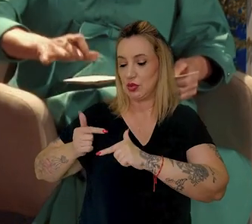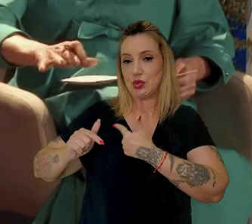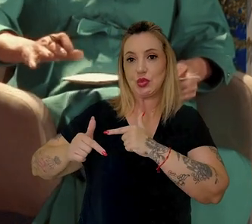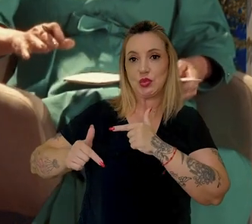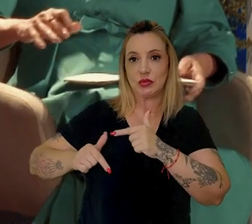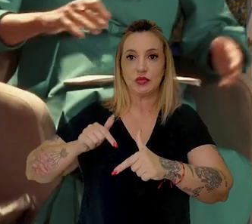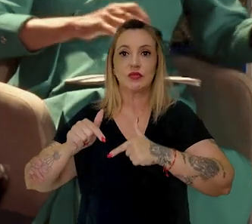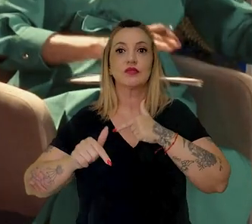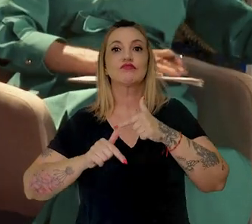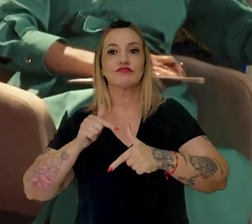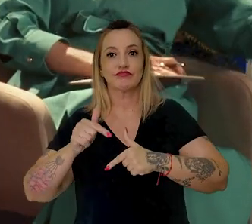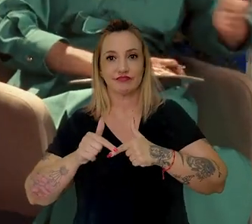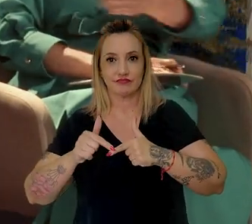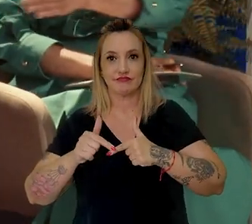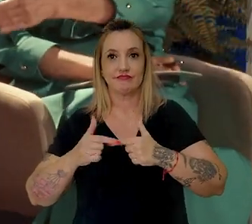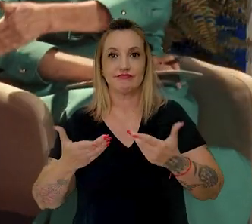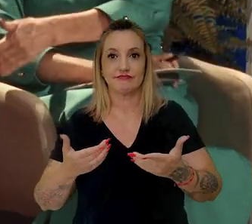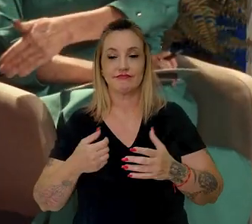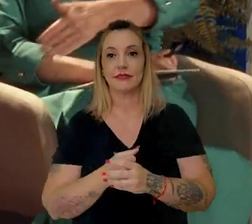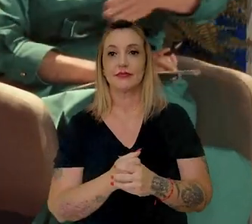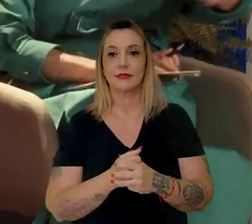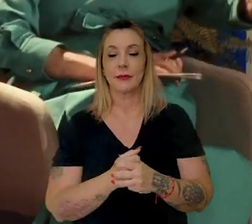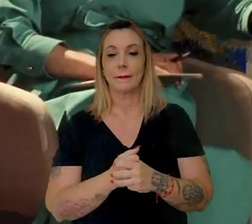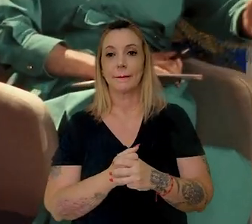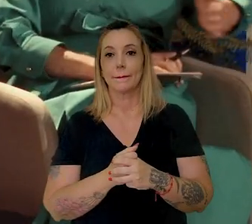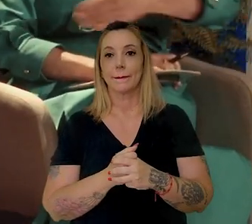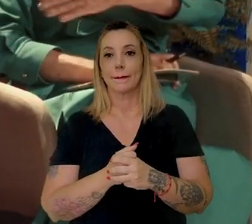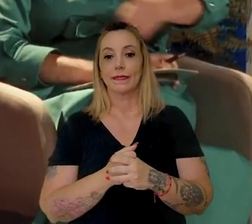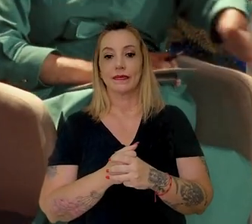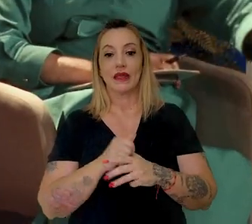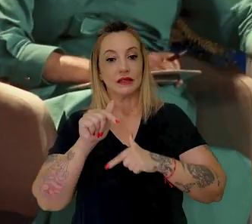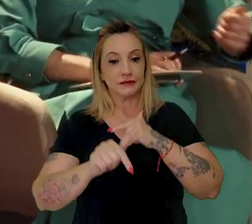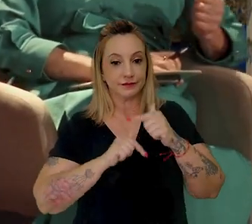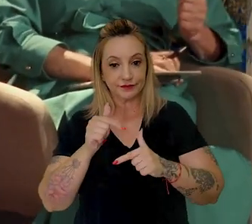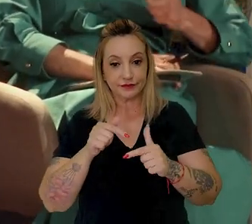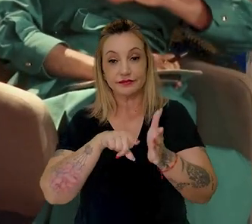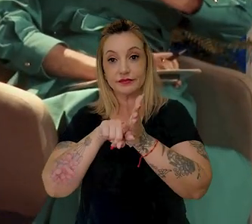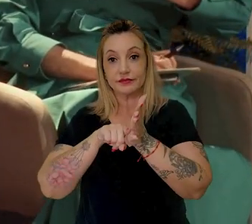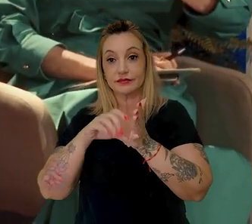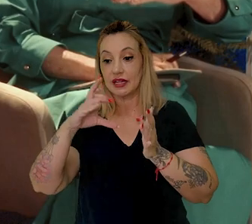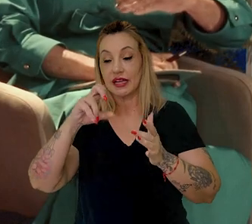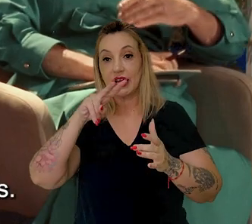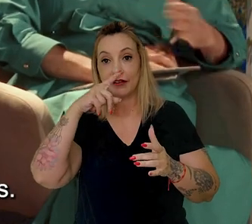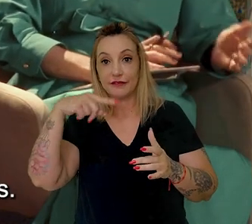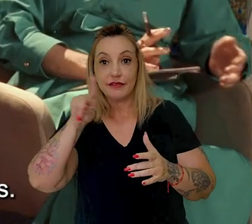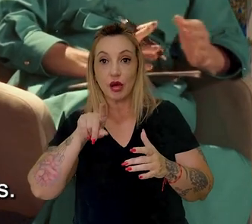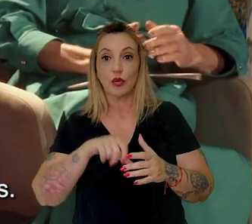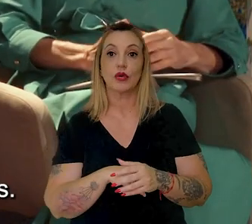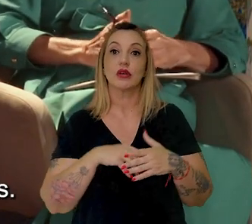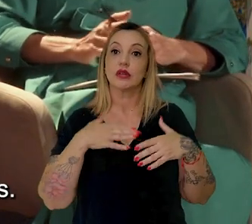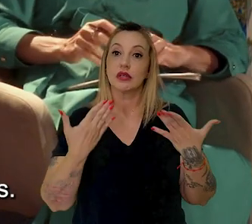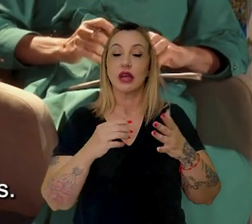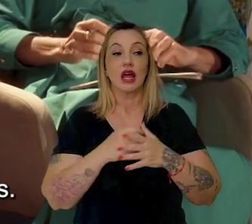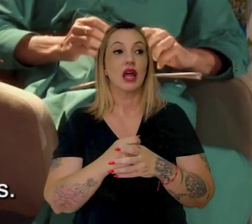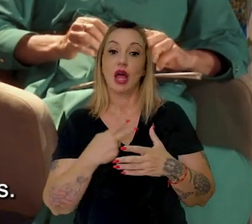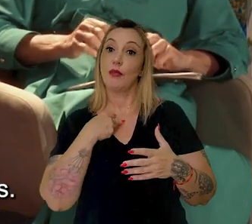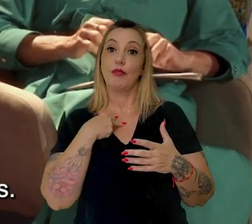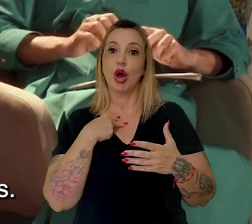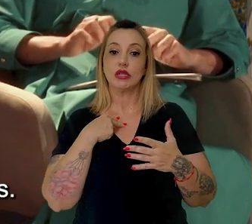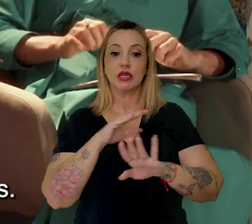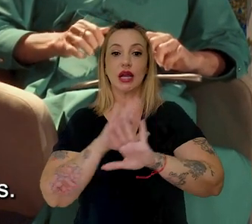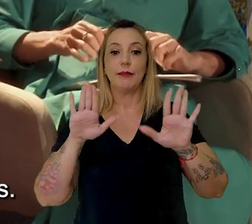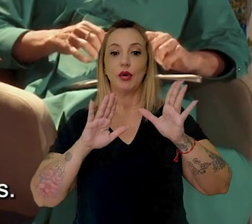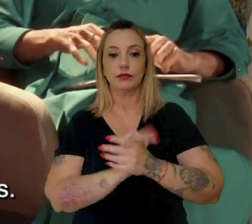trabalho que vem de gerações tá trabalha em exploração de carvão e de repente você fala assim não pode mais